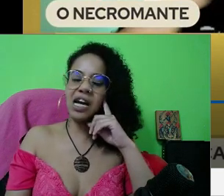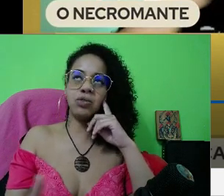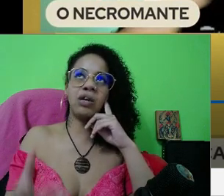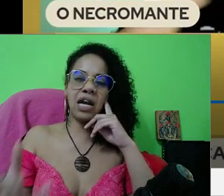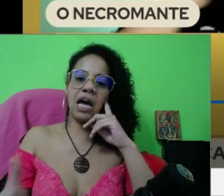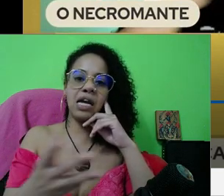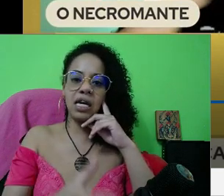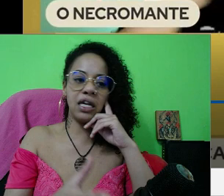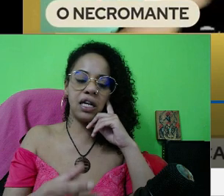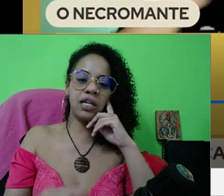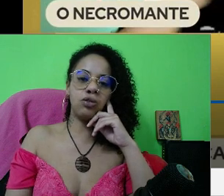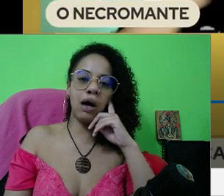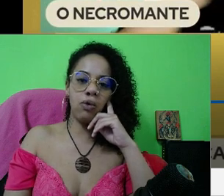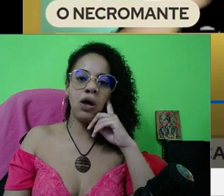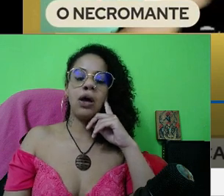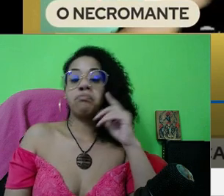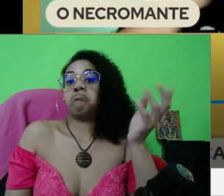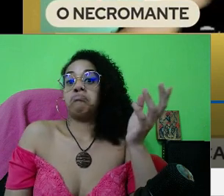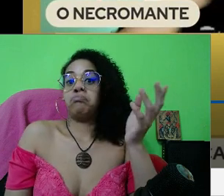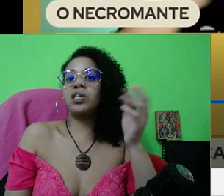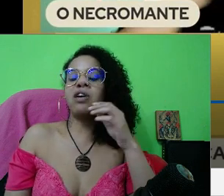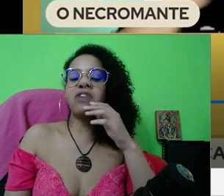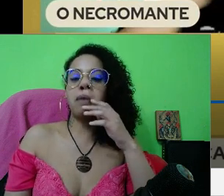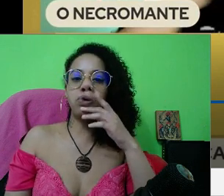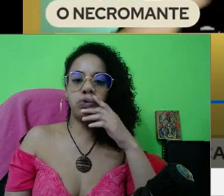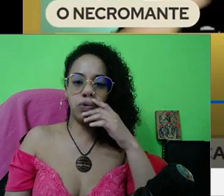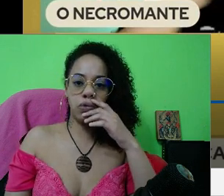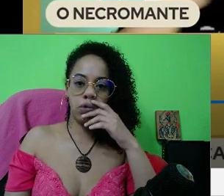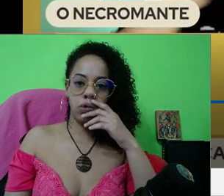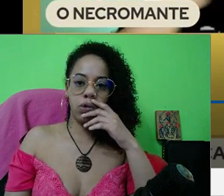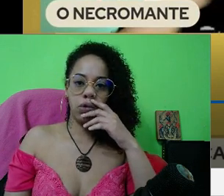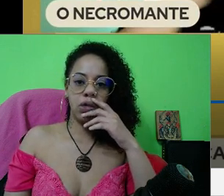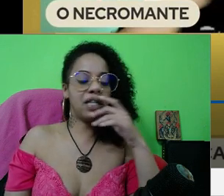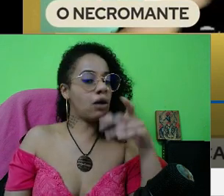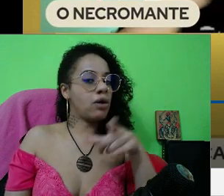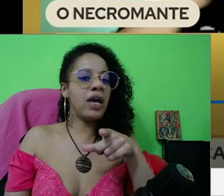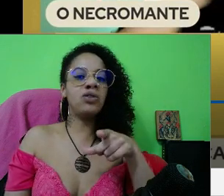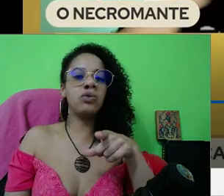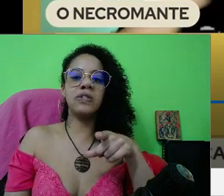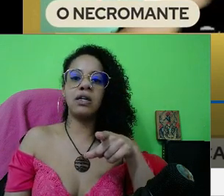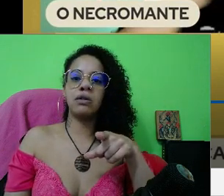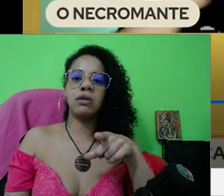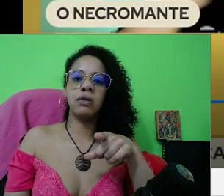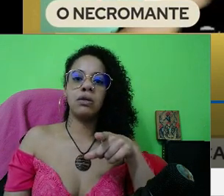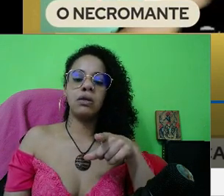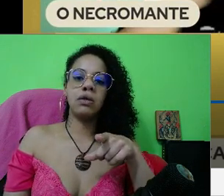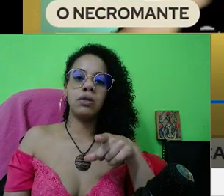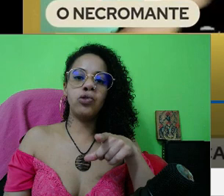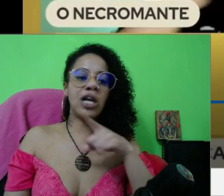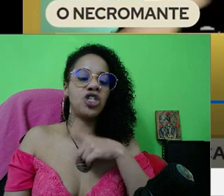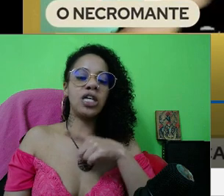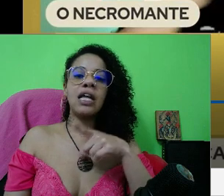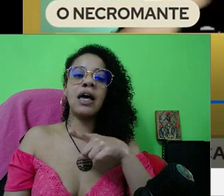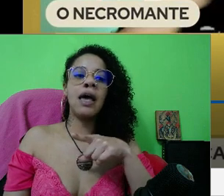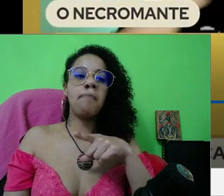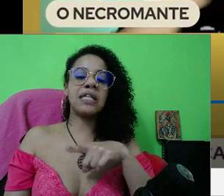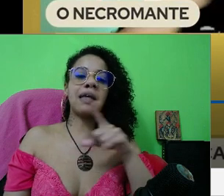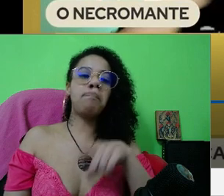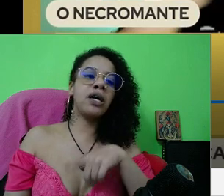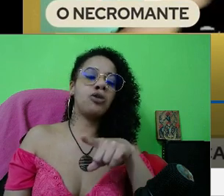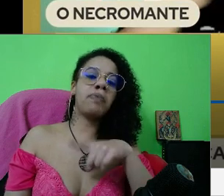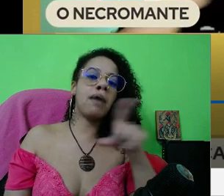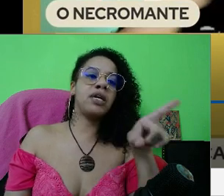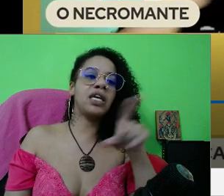aliás um canalha intelectual você não ia ficar puto então não reduza não adianta